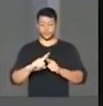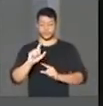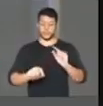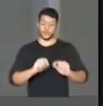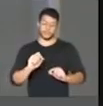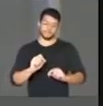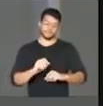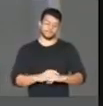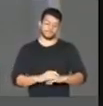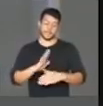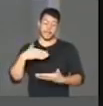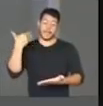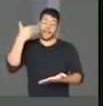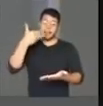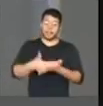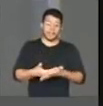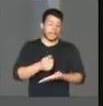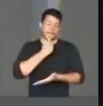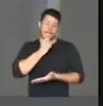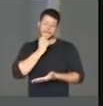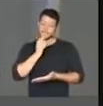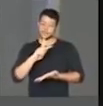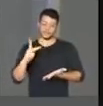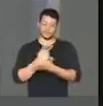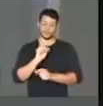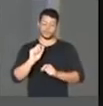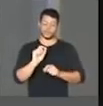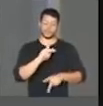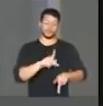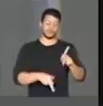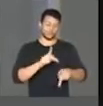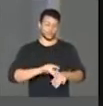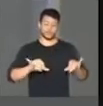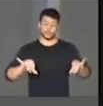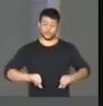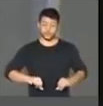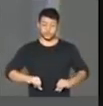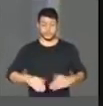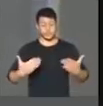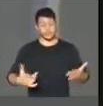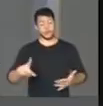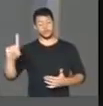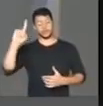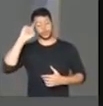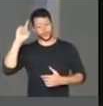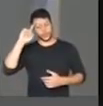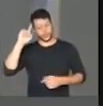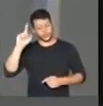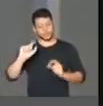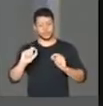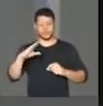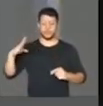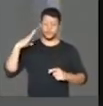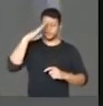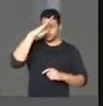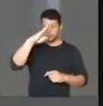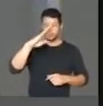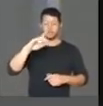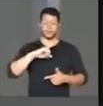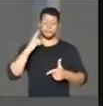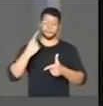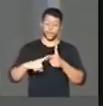colo deles, fica estourando na cabeça do povo. E cada dia o Bolsonaro joga uma bomba mais violenta contra o povo